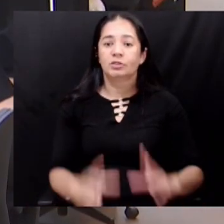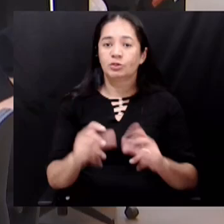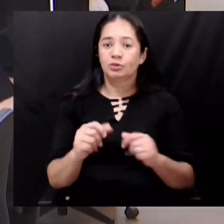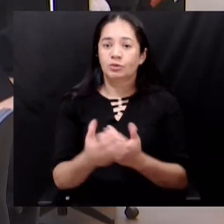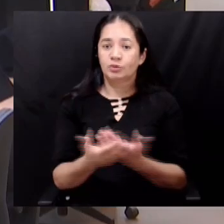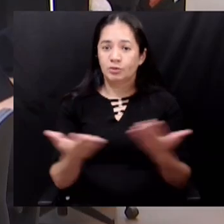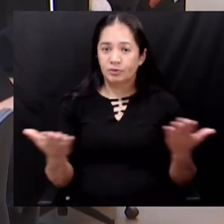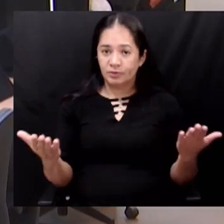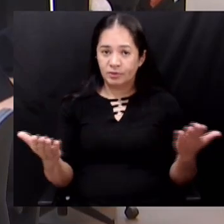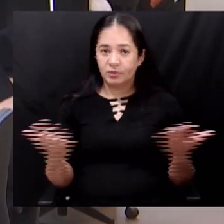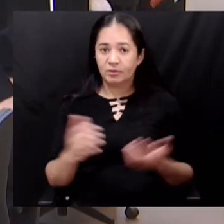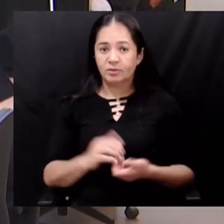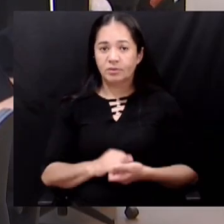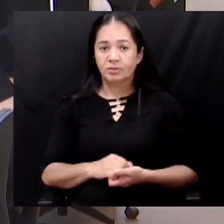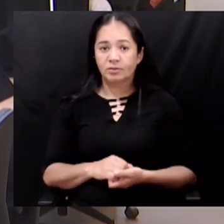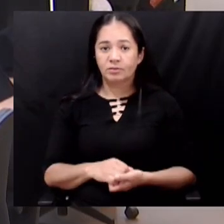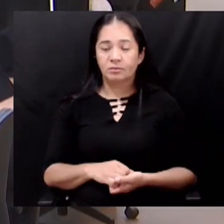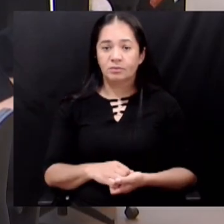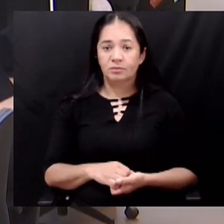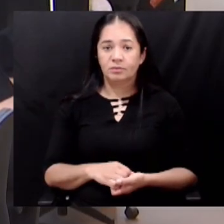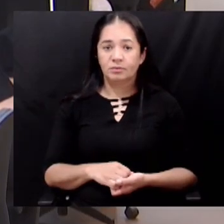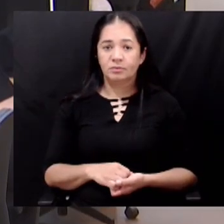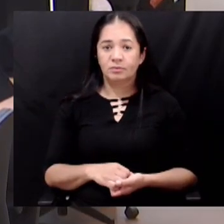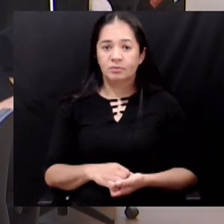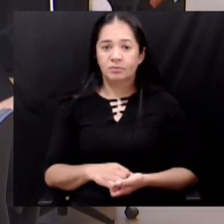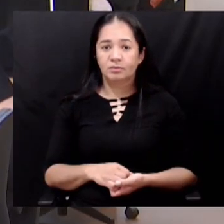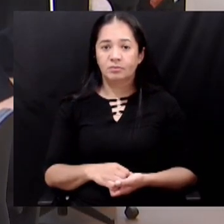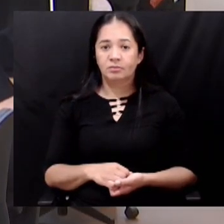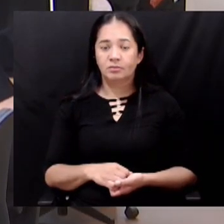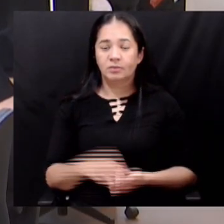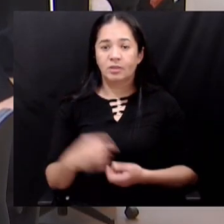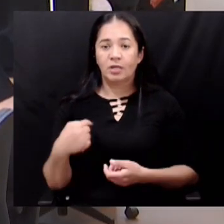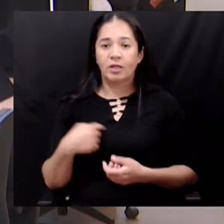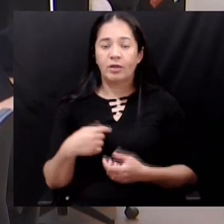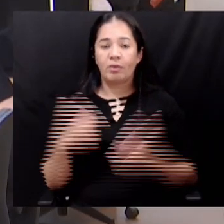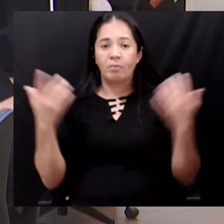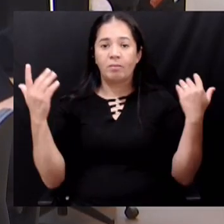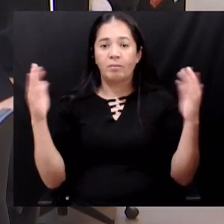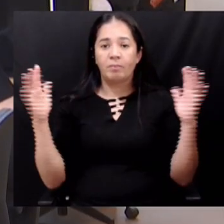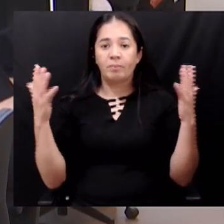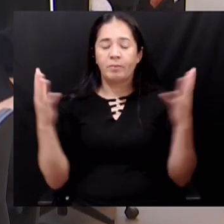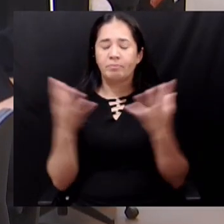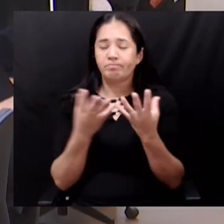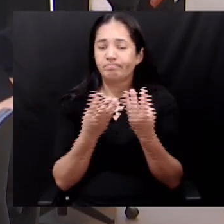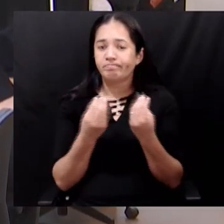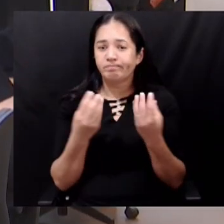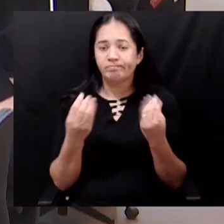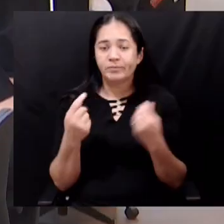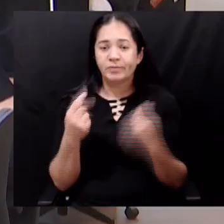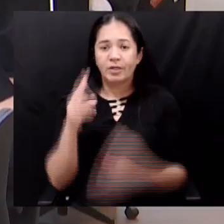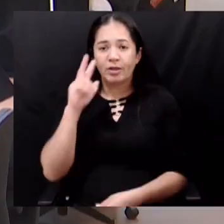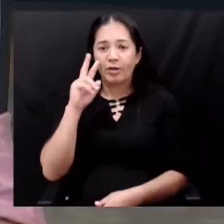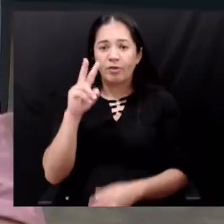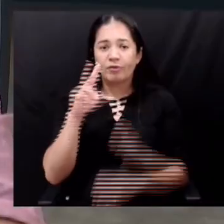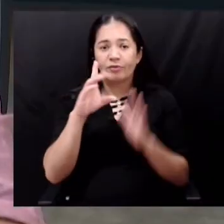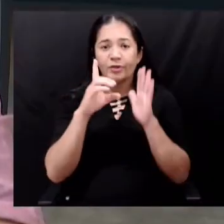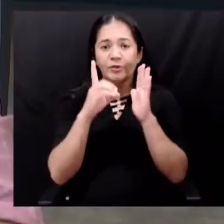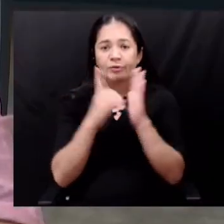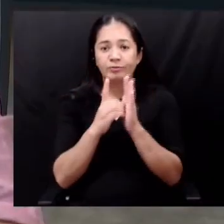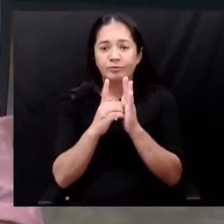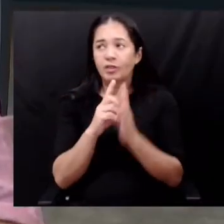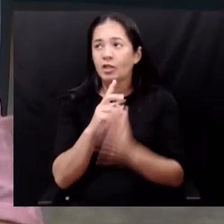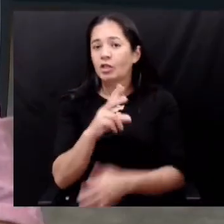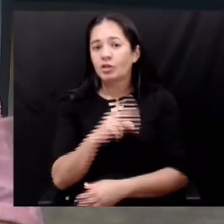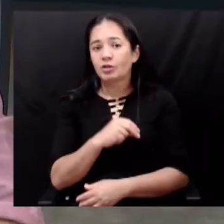companheiras. Eu queria parabenizá-los muito, muito. Quando eu vi esse decreto, falei, nossa, está fechando, sabe,